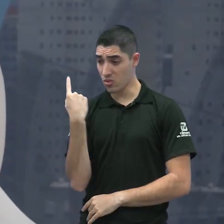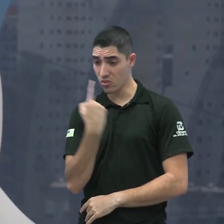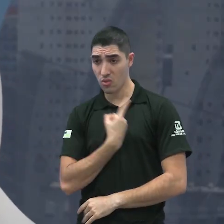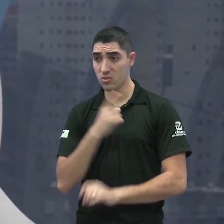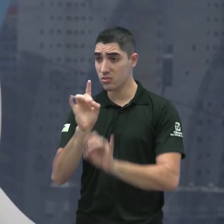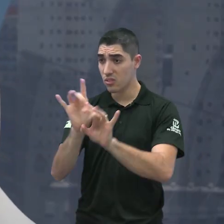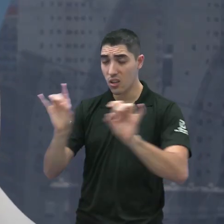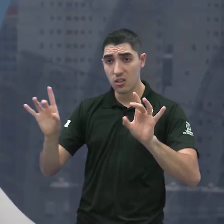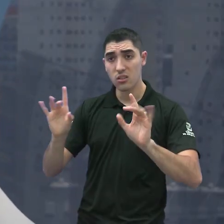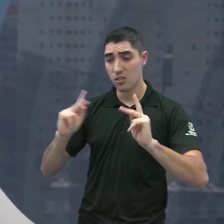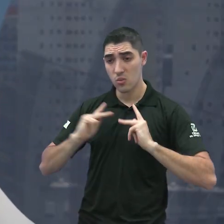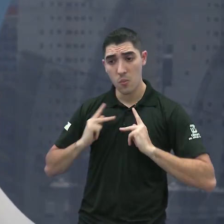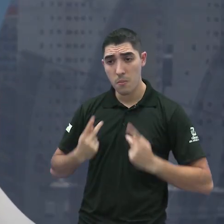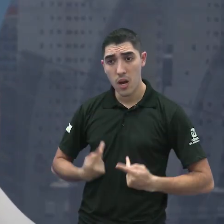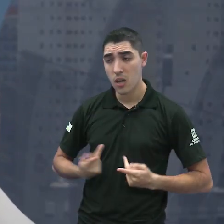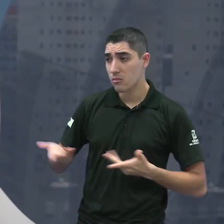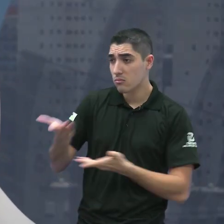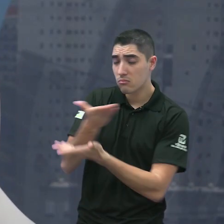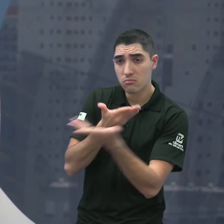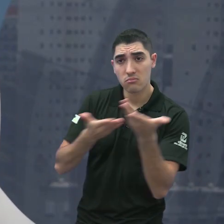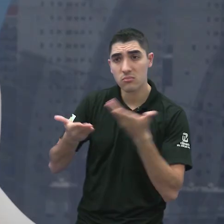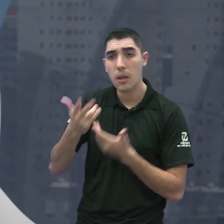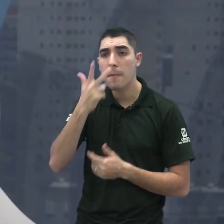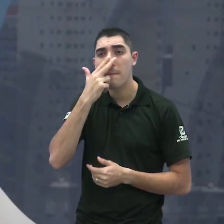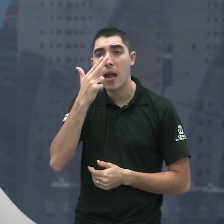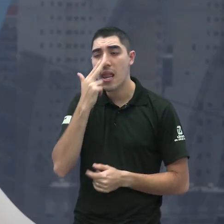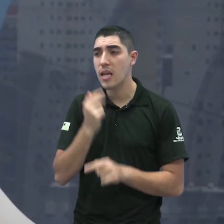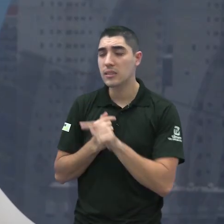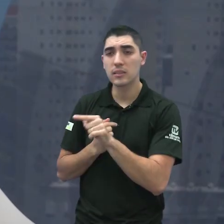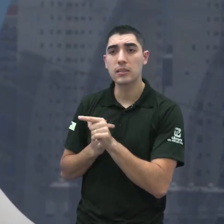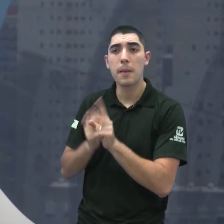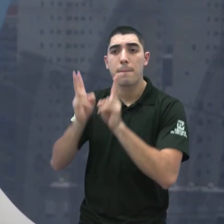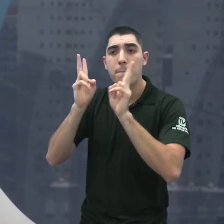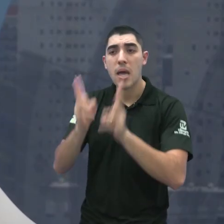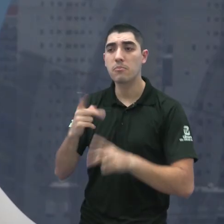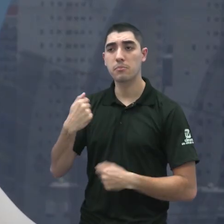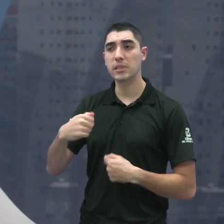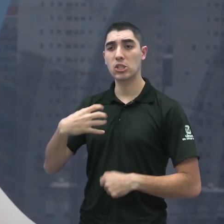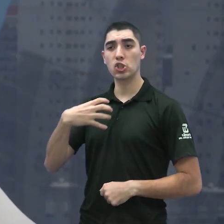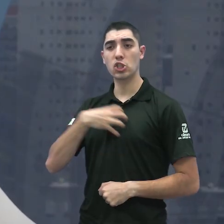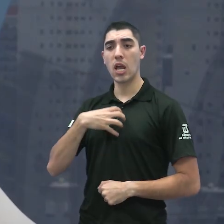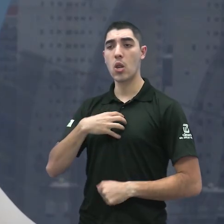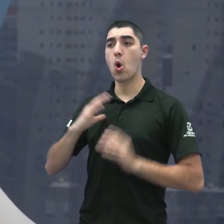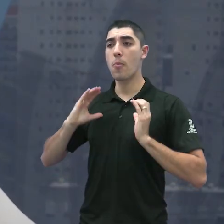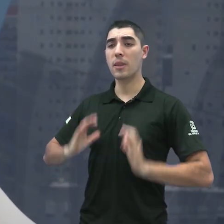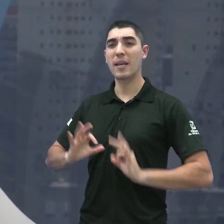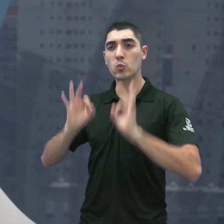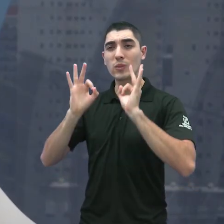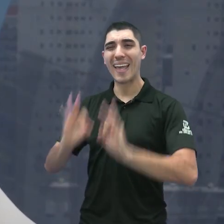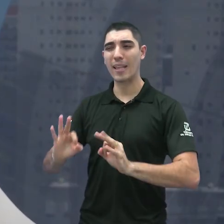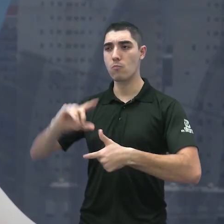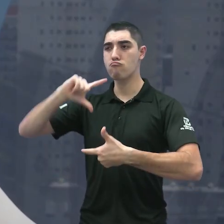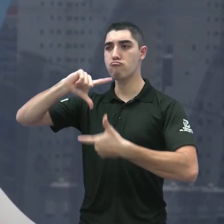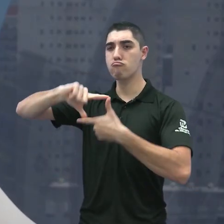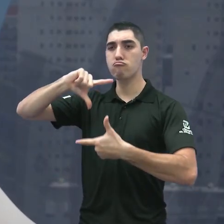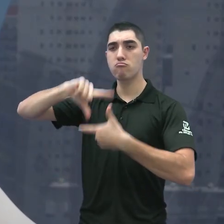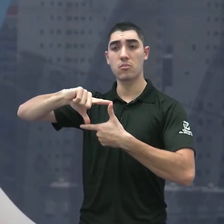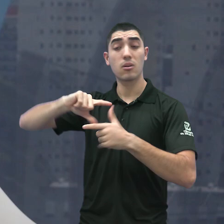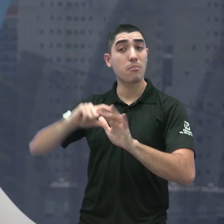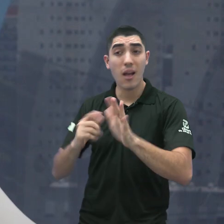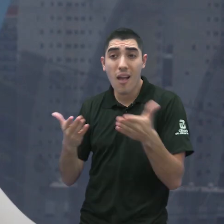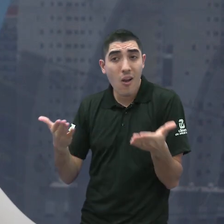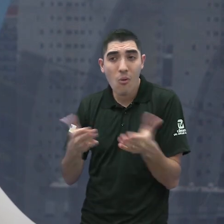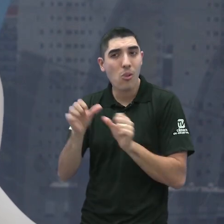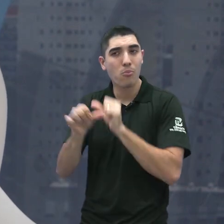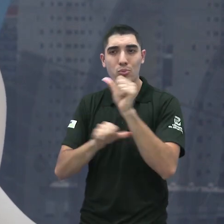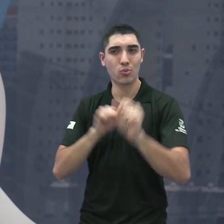social, muitas vezes a gente acaba padronizando esses comportamentos, né? Agora, a gente não vive mais nessas